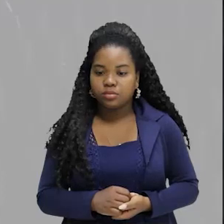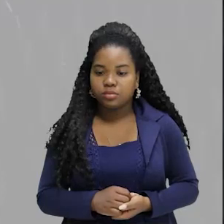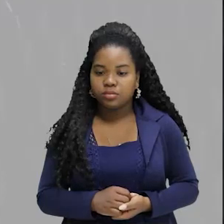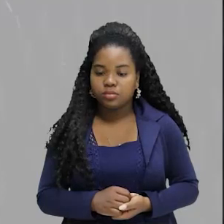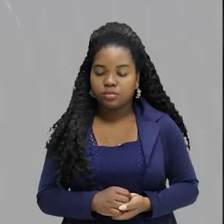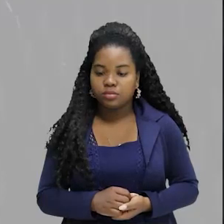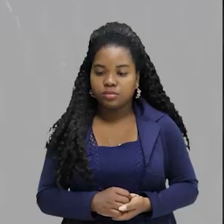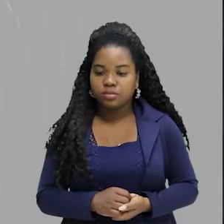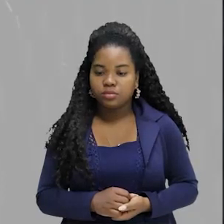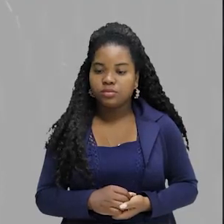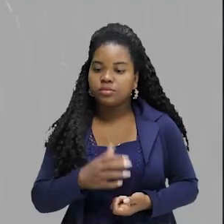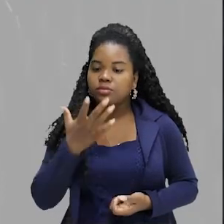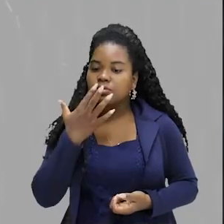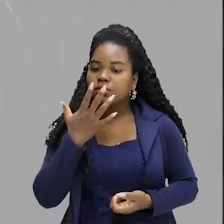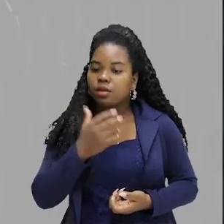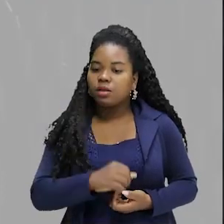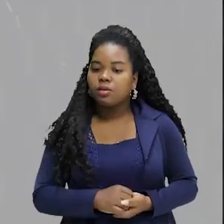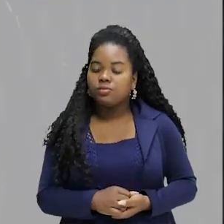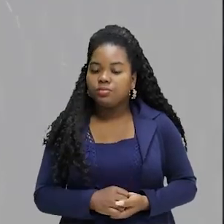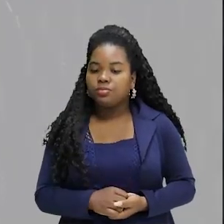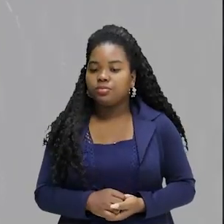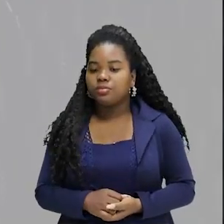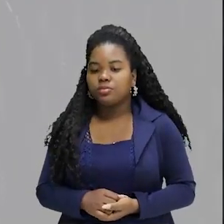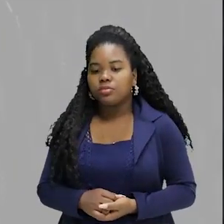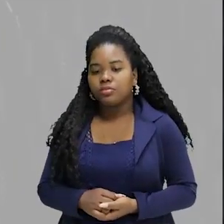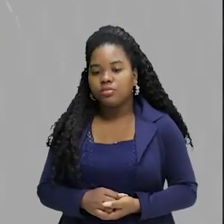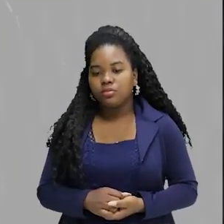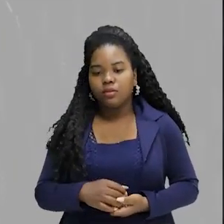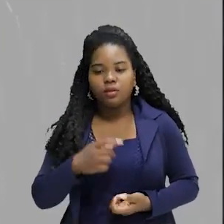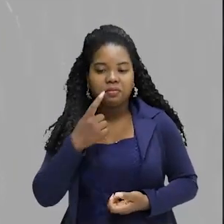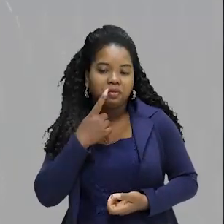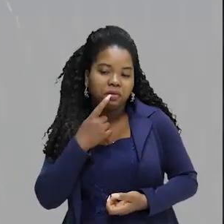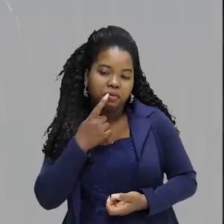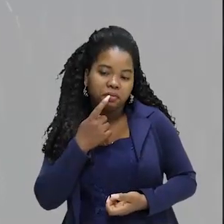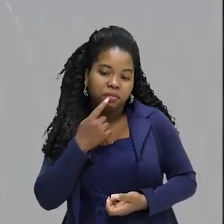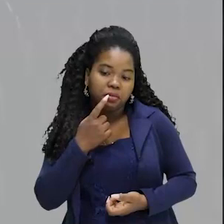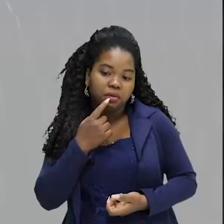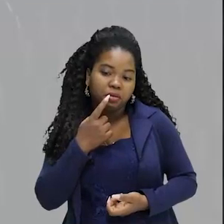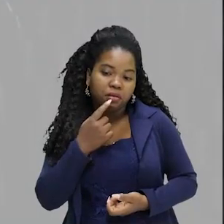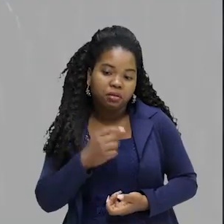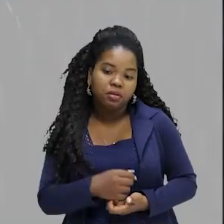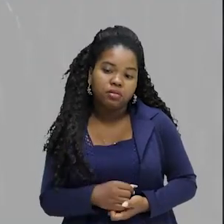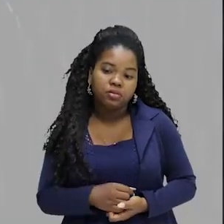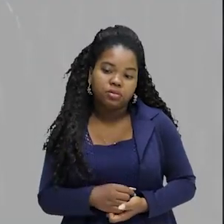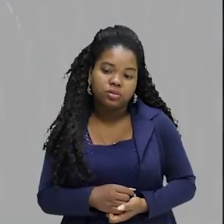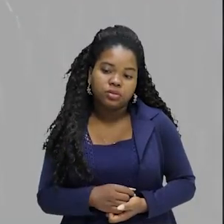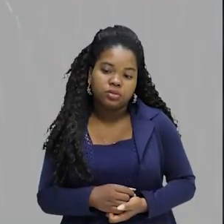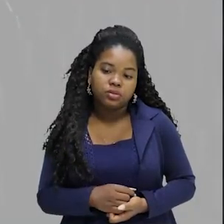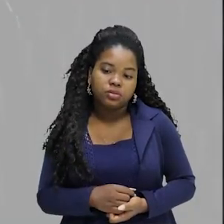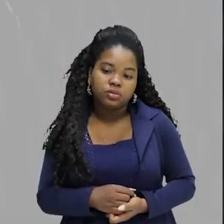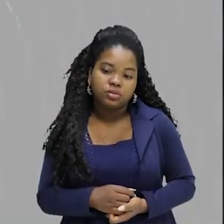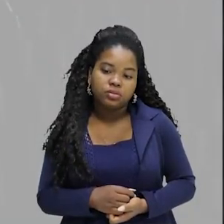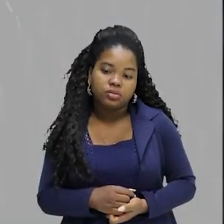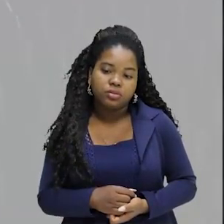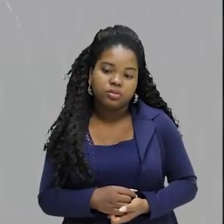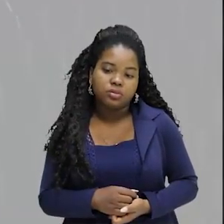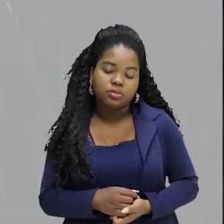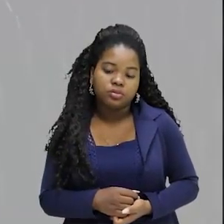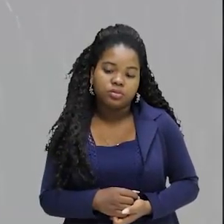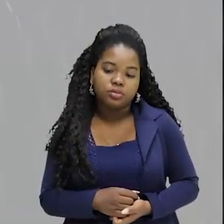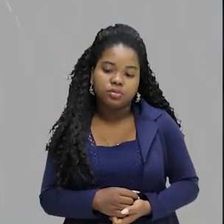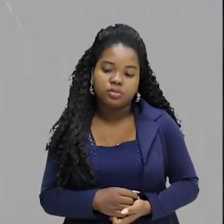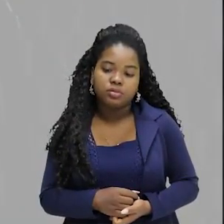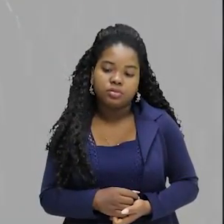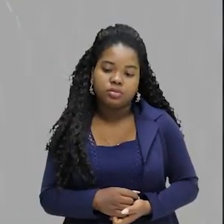uma coloração vermelha, né? Alguns autores chamam de cor de tijolo,